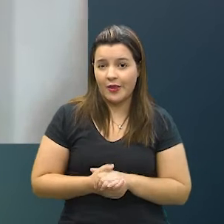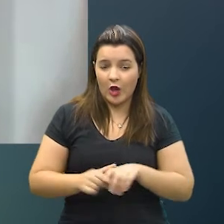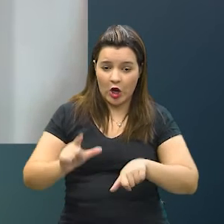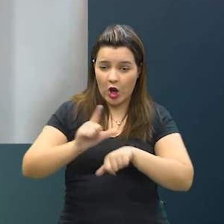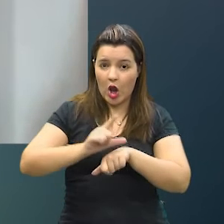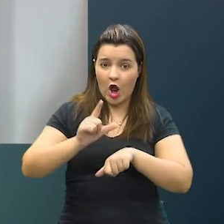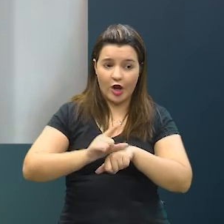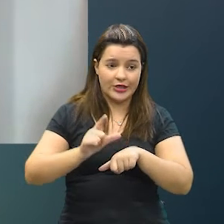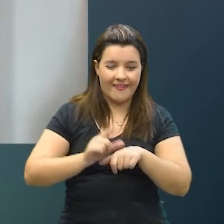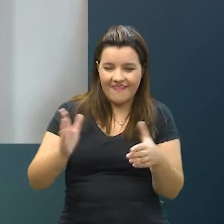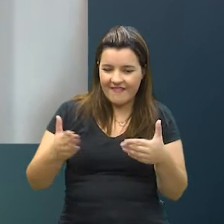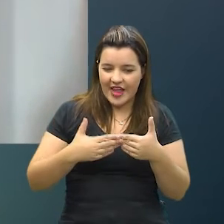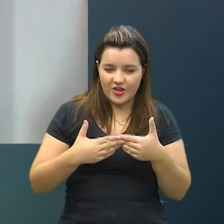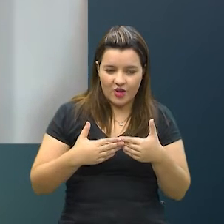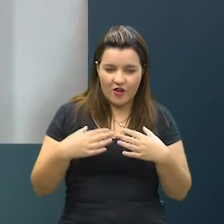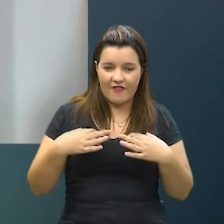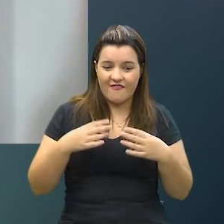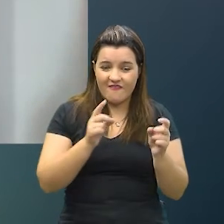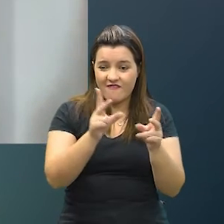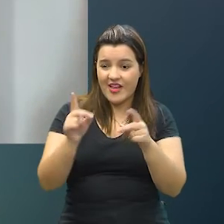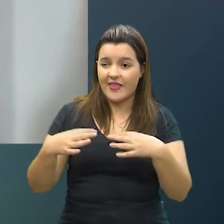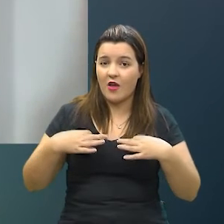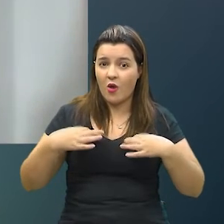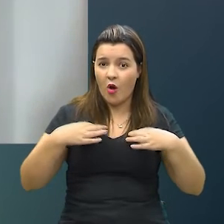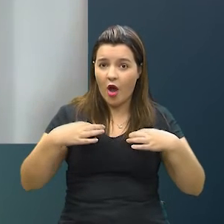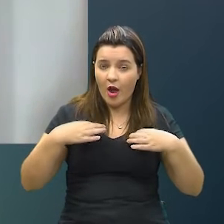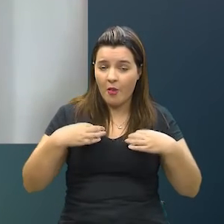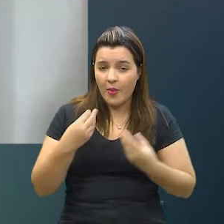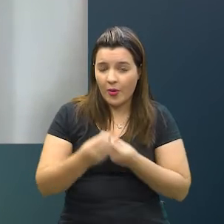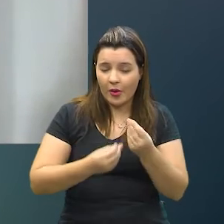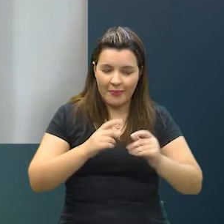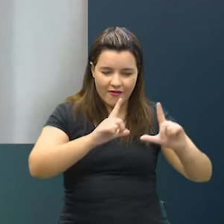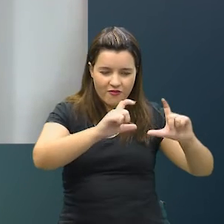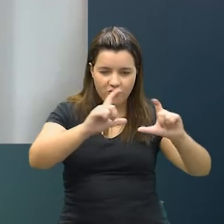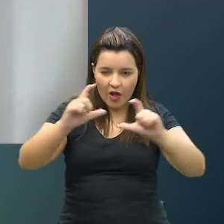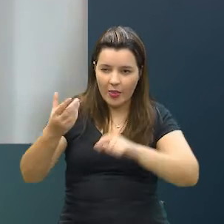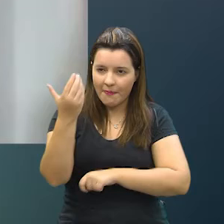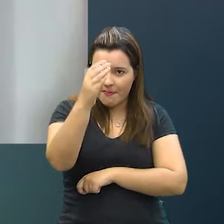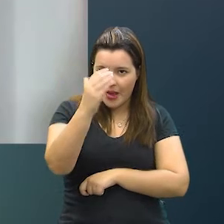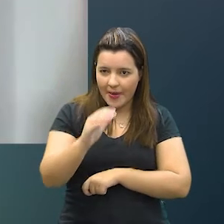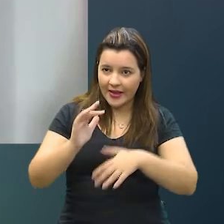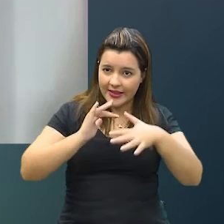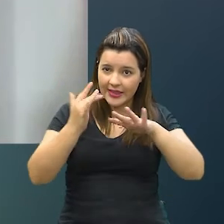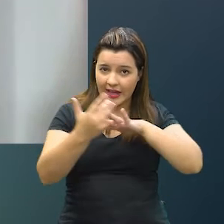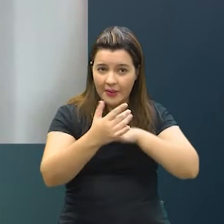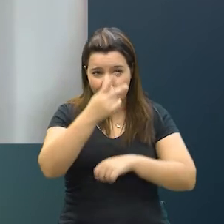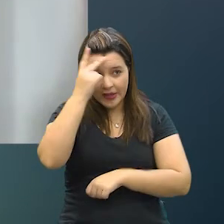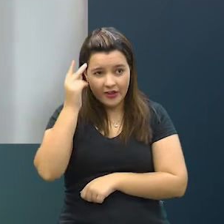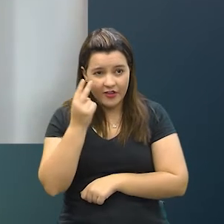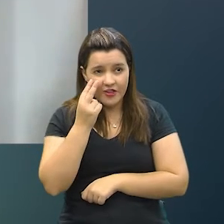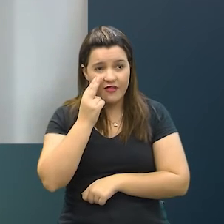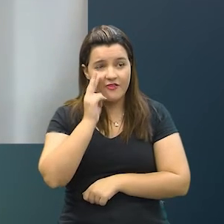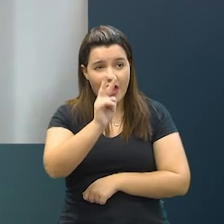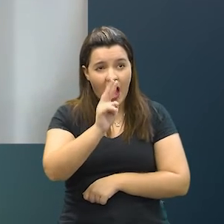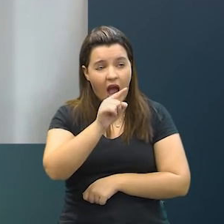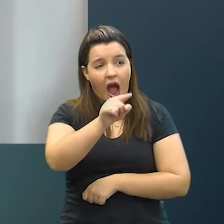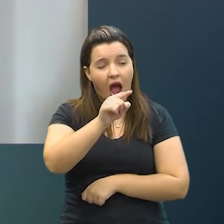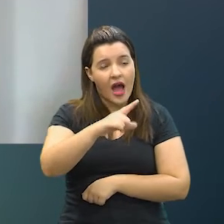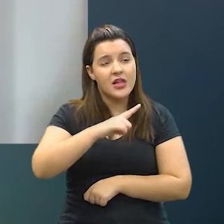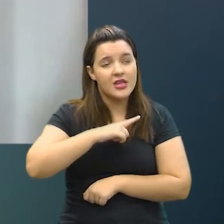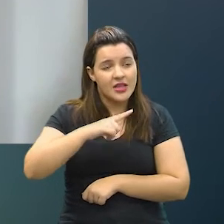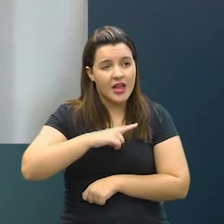Então, se ele não tem uma forma digital de fazer com que o cliente saiba qual é o produto que ele